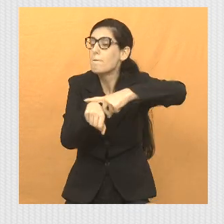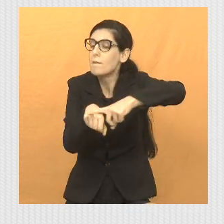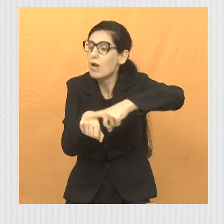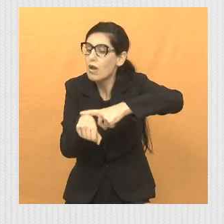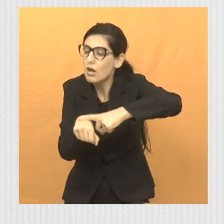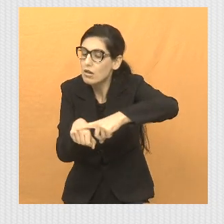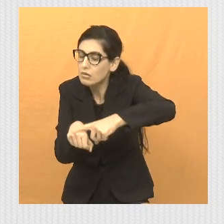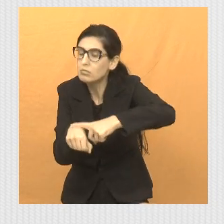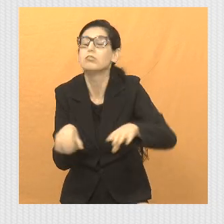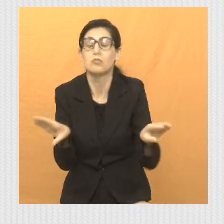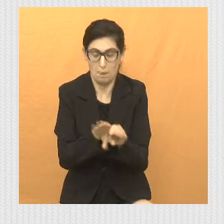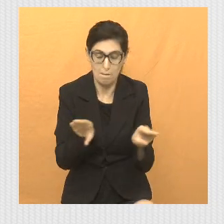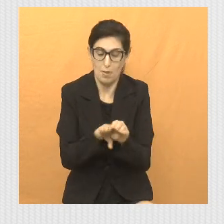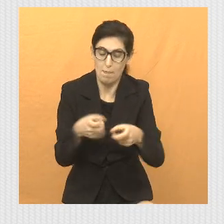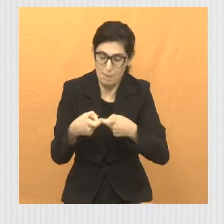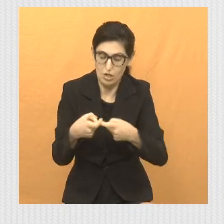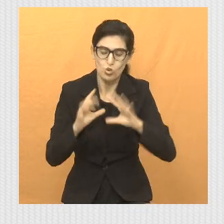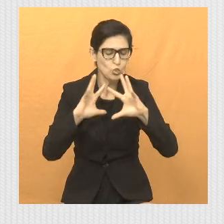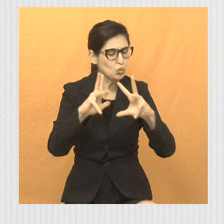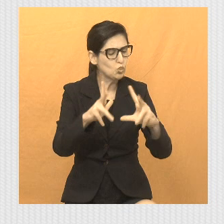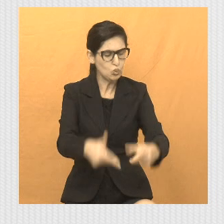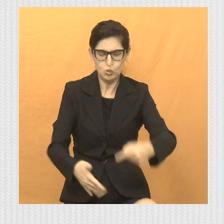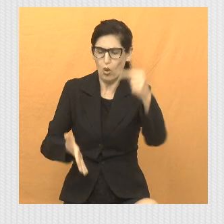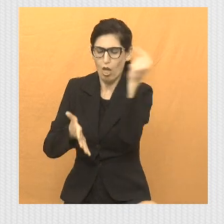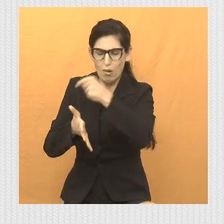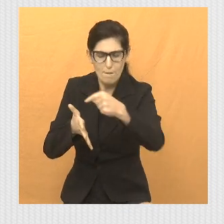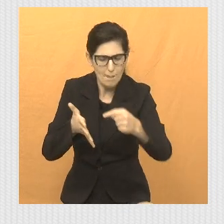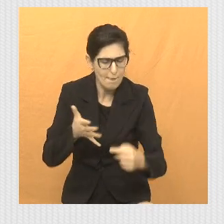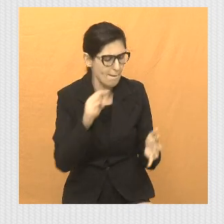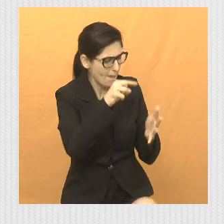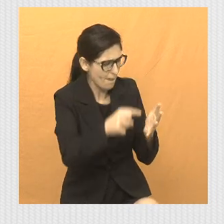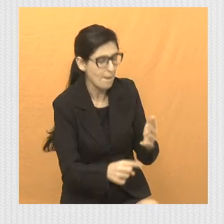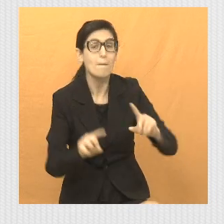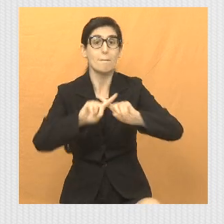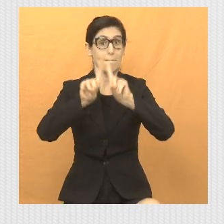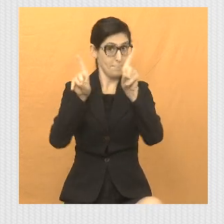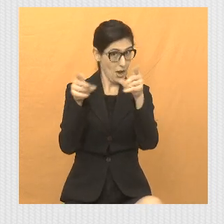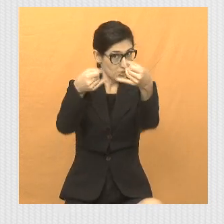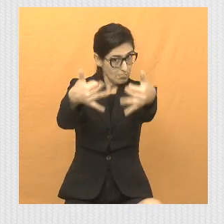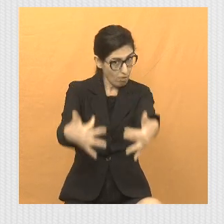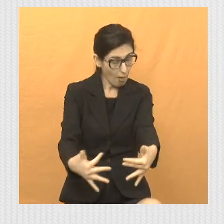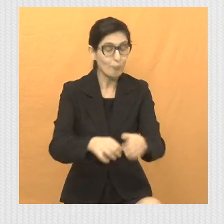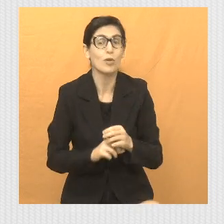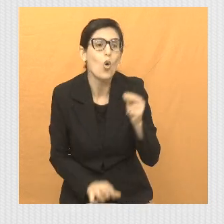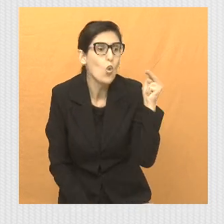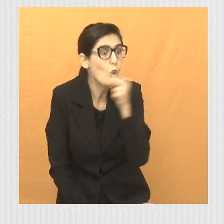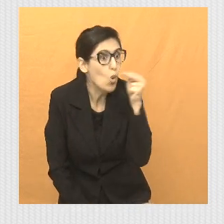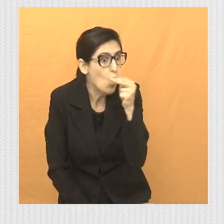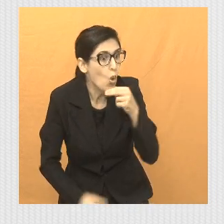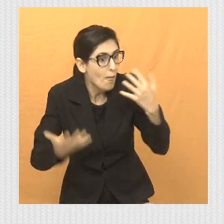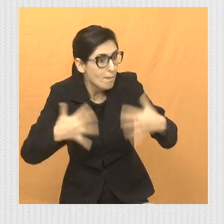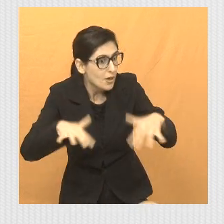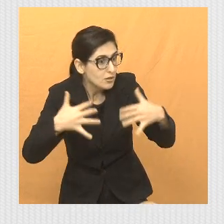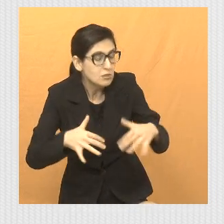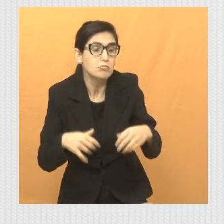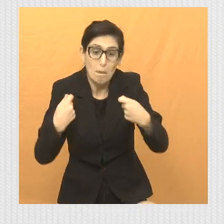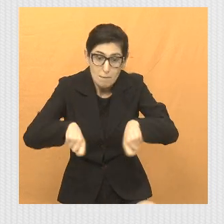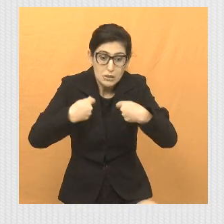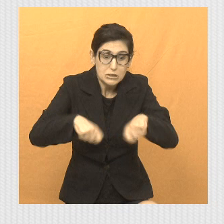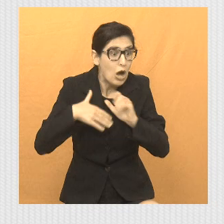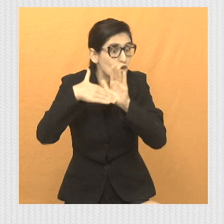Importante destacar que todos os casos de urgência, quando sinalizados pelo profissional que